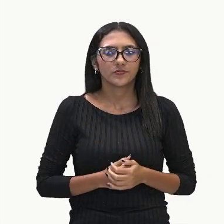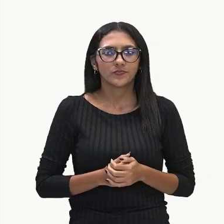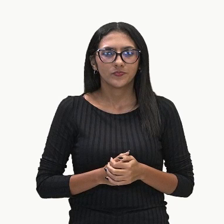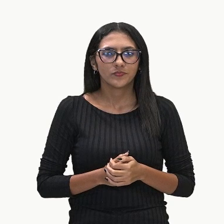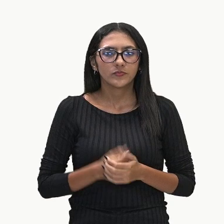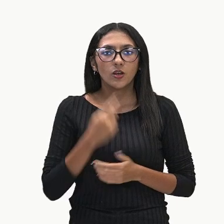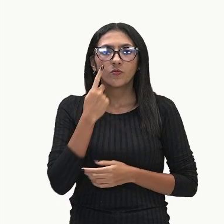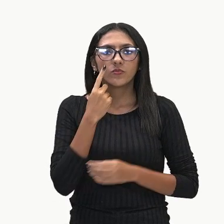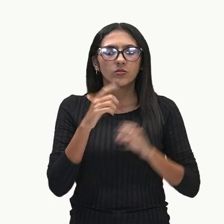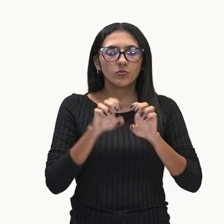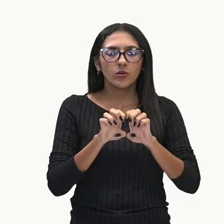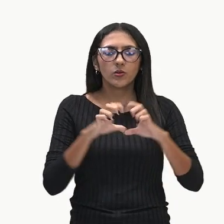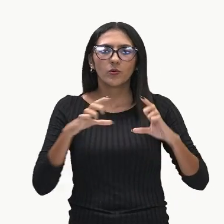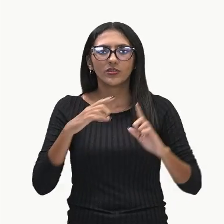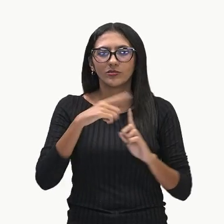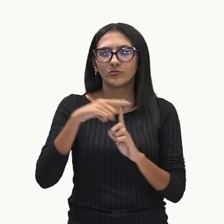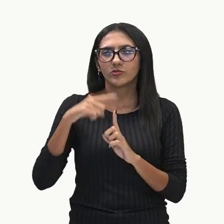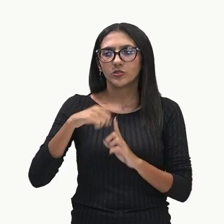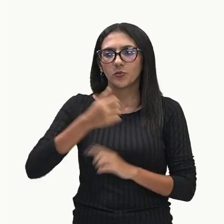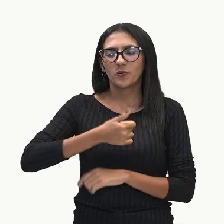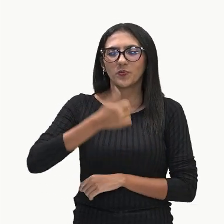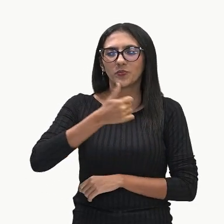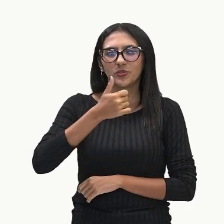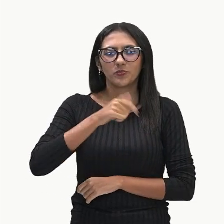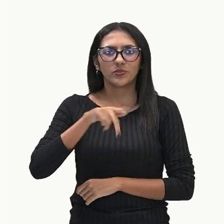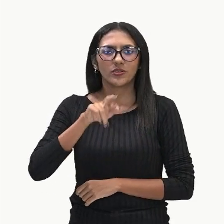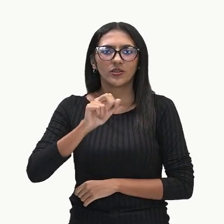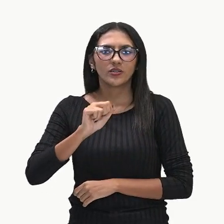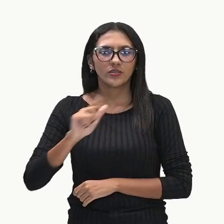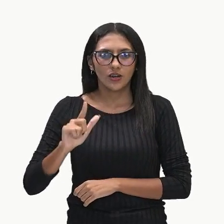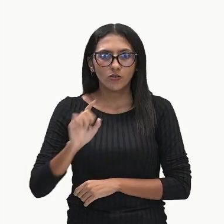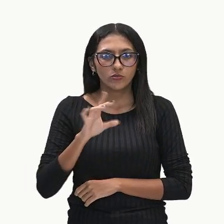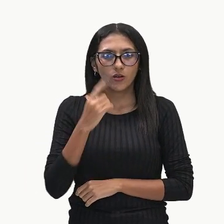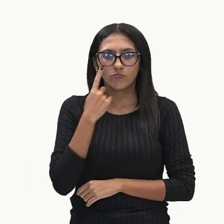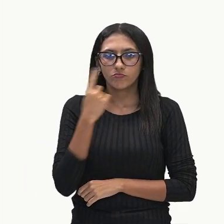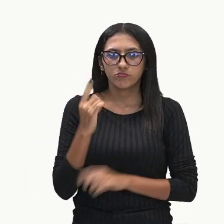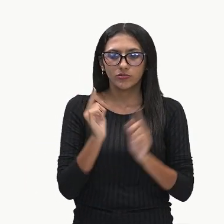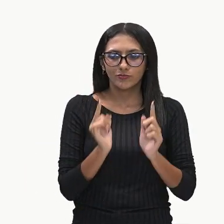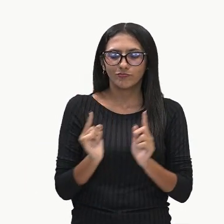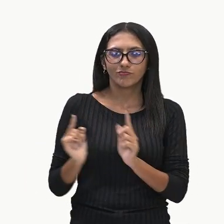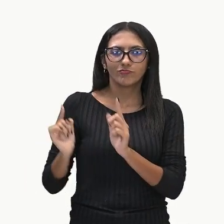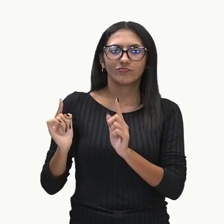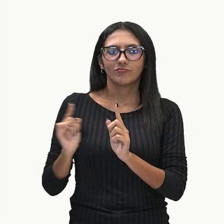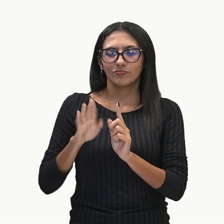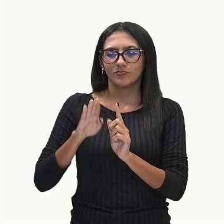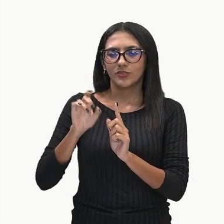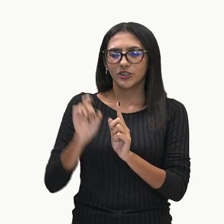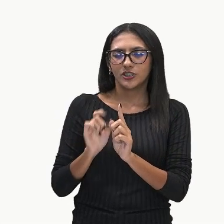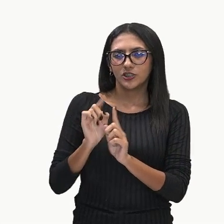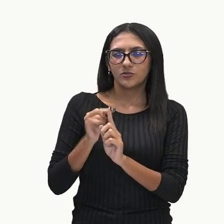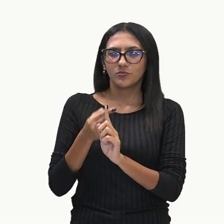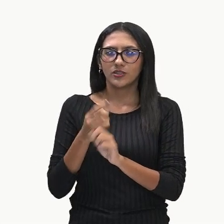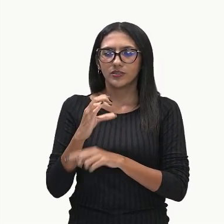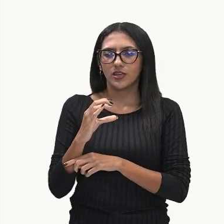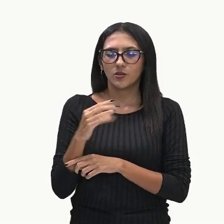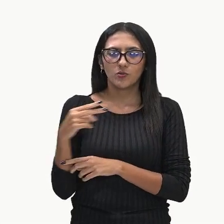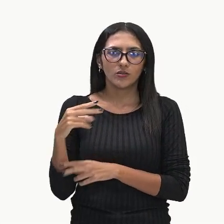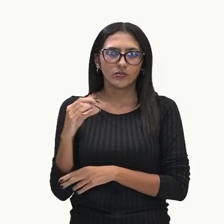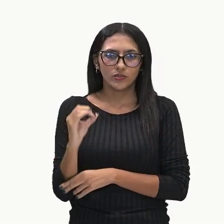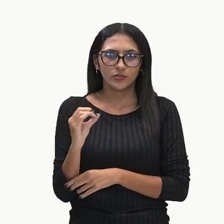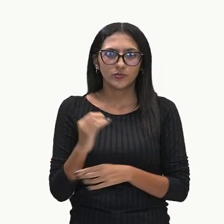a equação do primeiro grau, bx mais c igual a zero. Então, você já sabe que